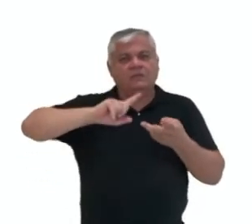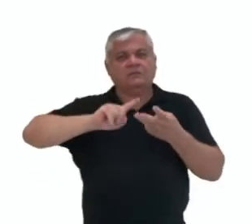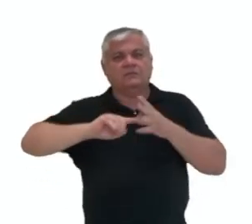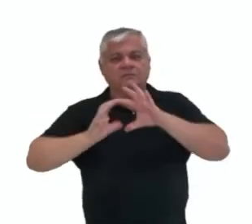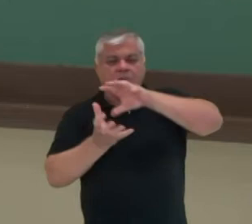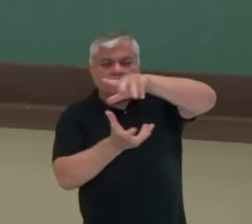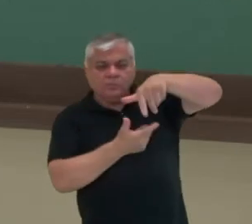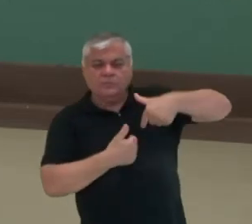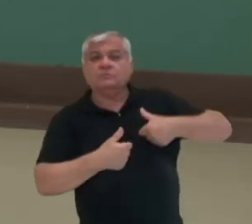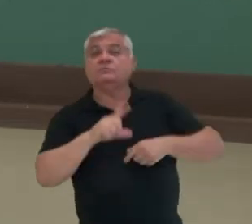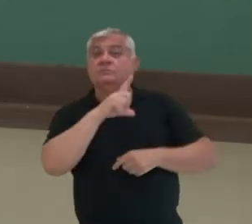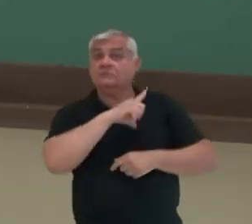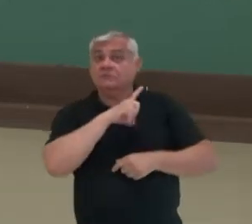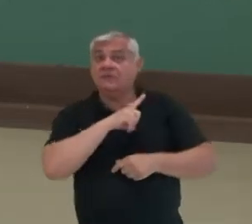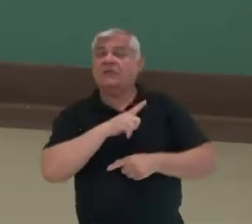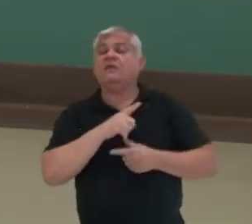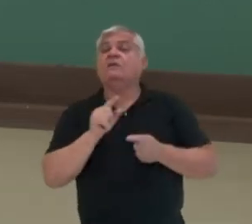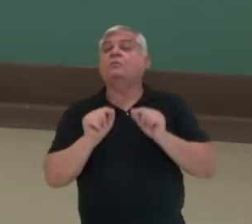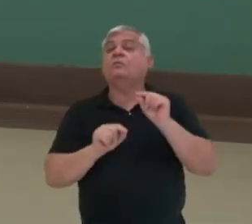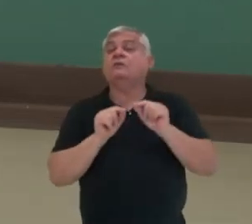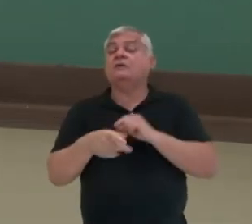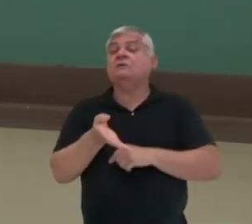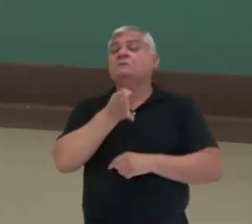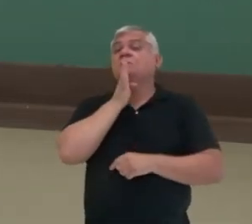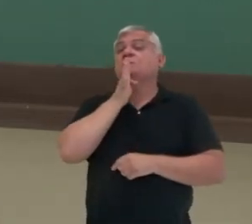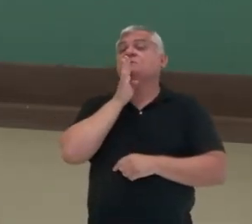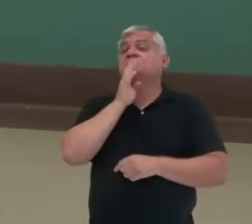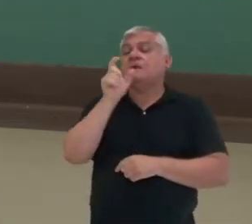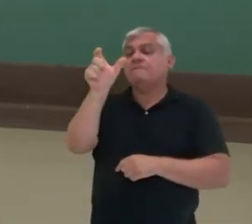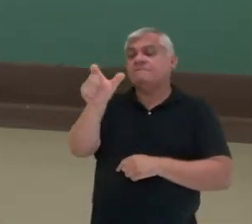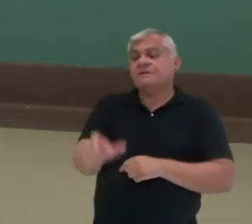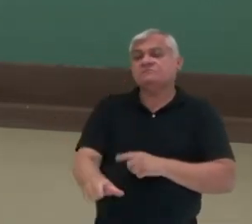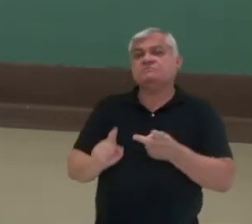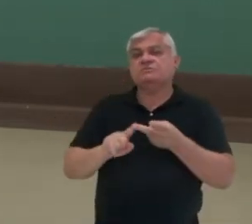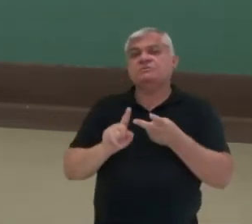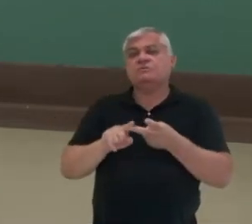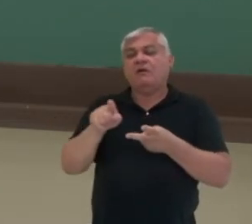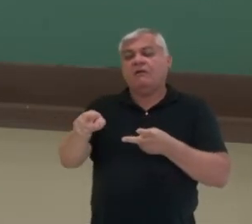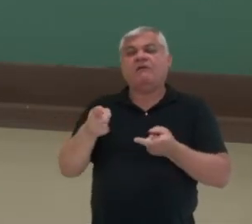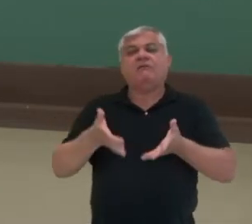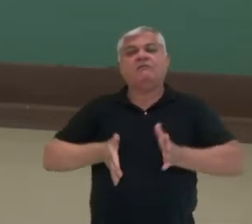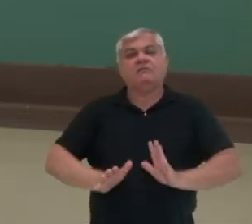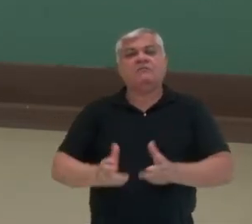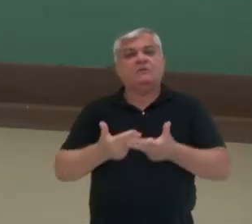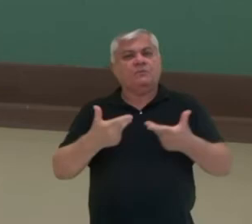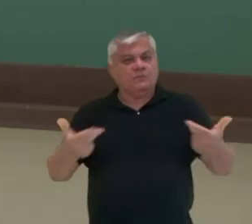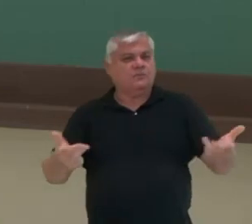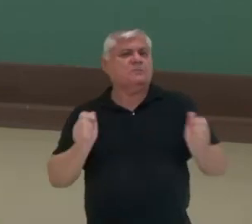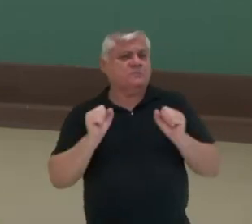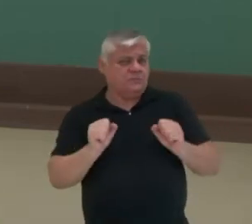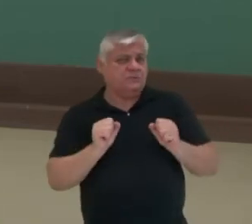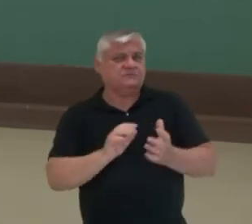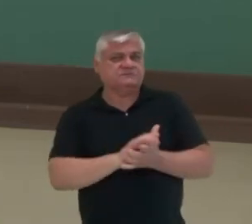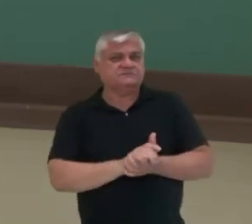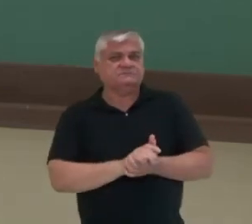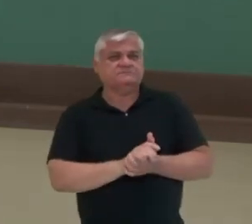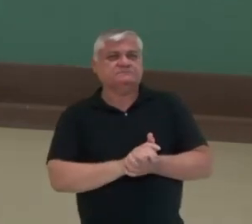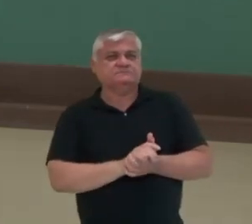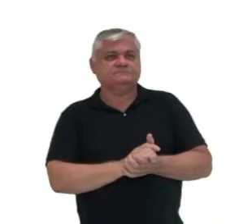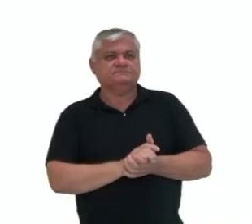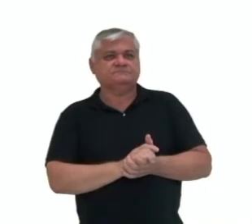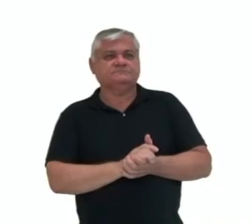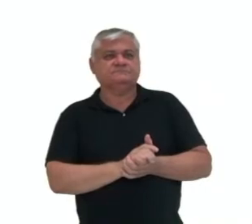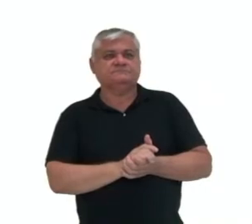quê? Conhecimento prévio por parte do candidato. Então, você pode colocar nessa questão. A proposta, o que